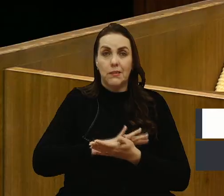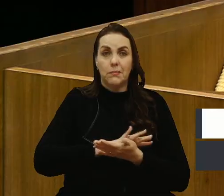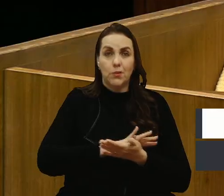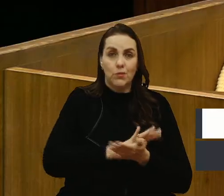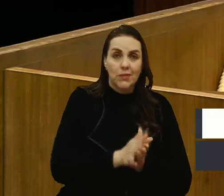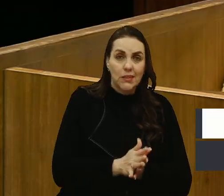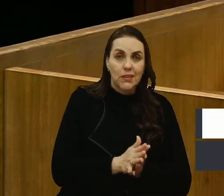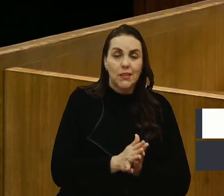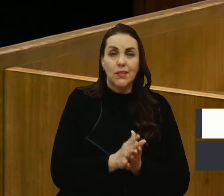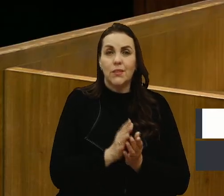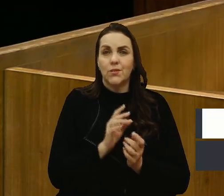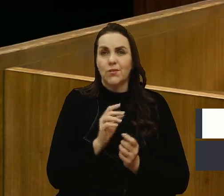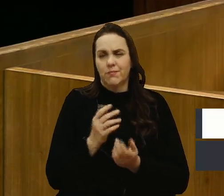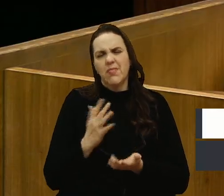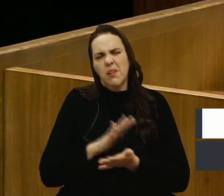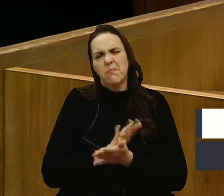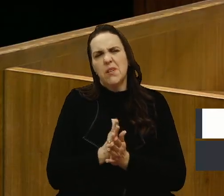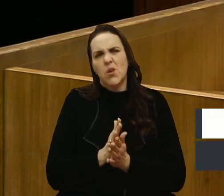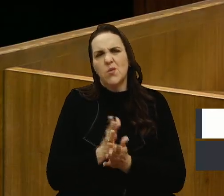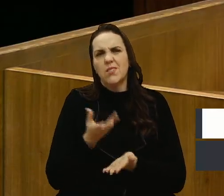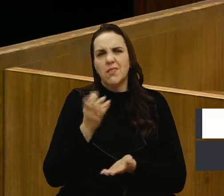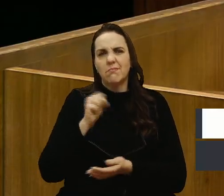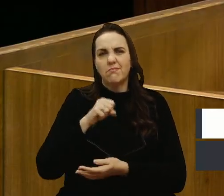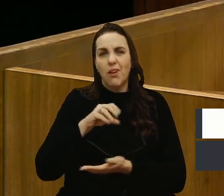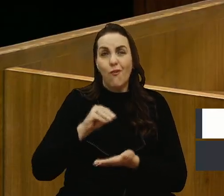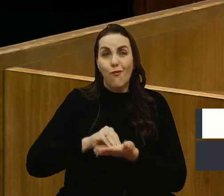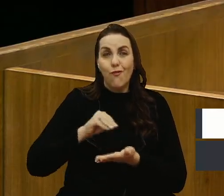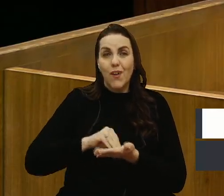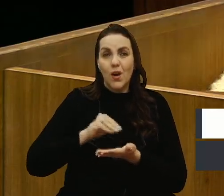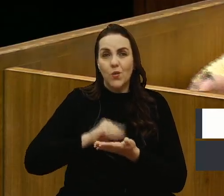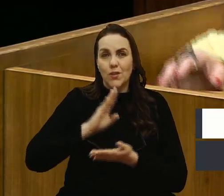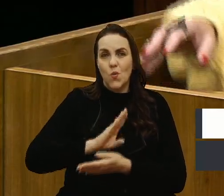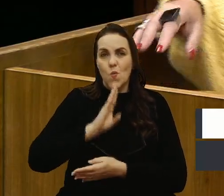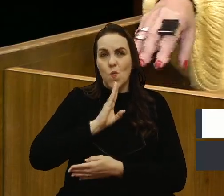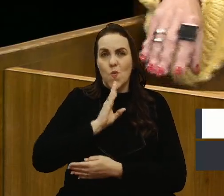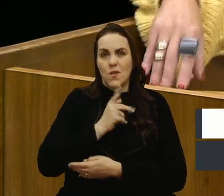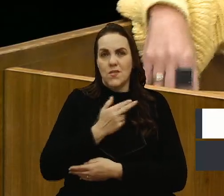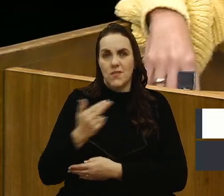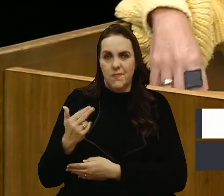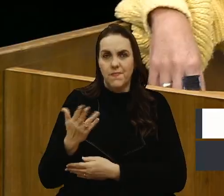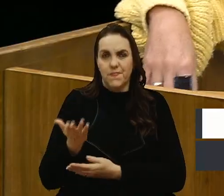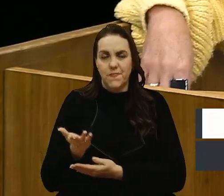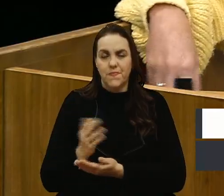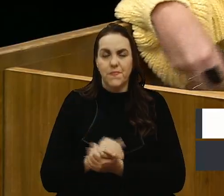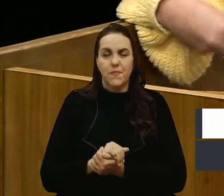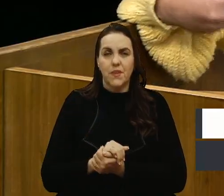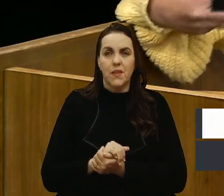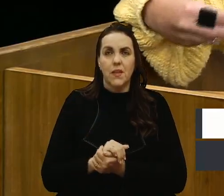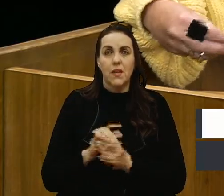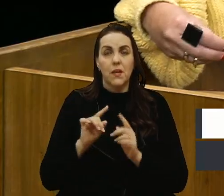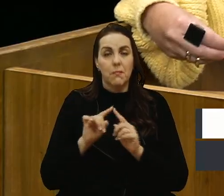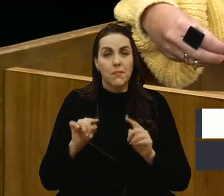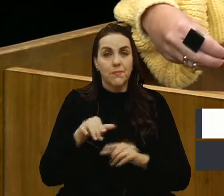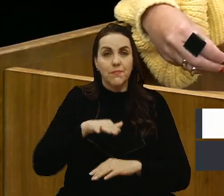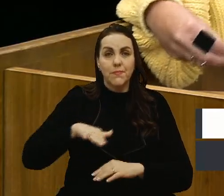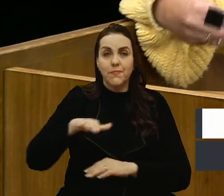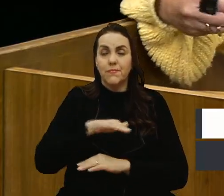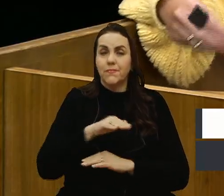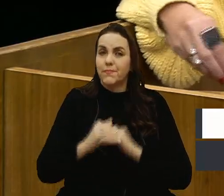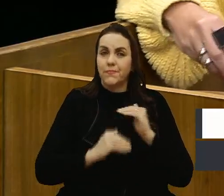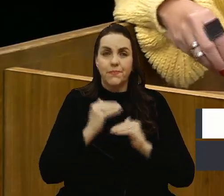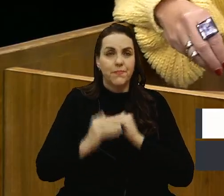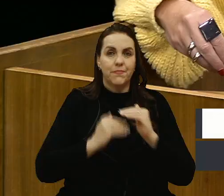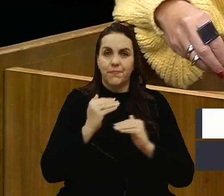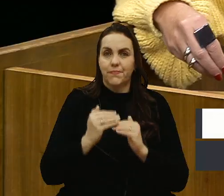se é o preconceito é uma falta de conhecimento, né? Mas é uma área que não avança,